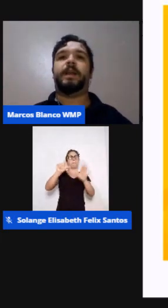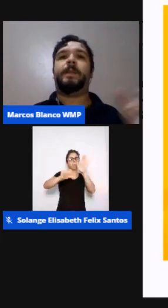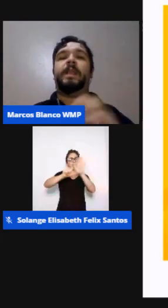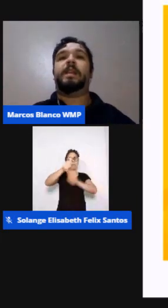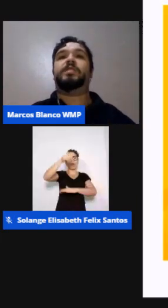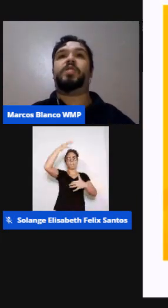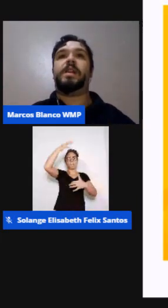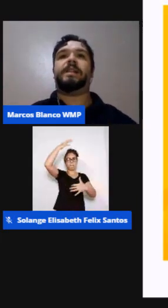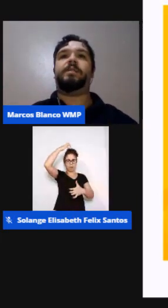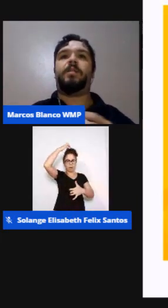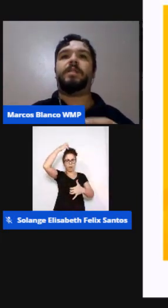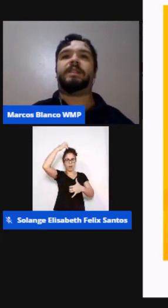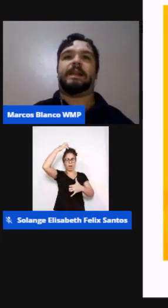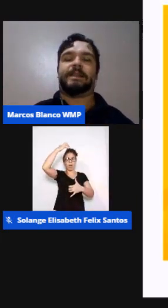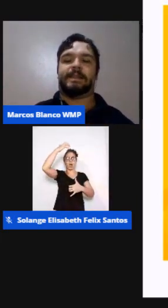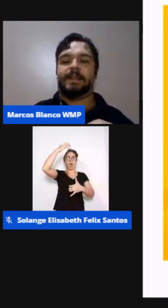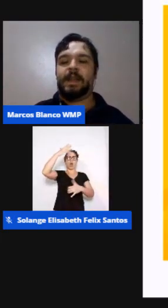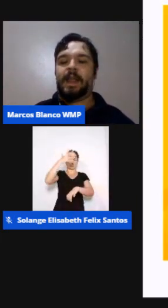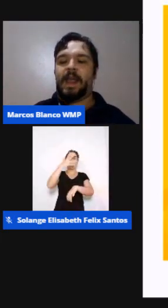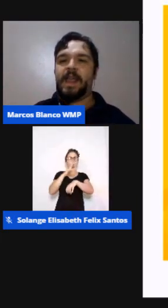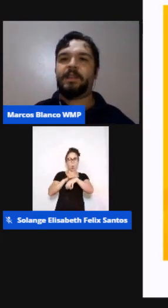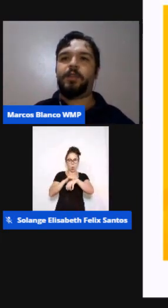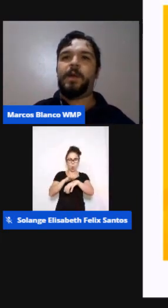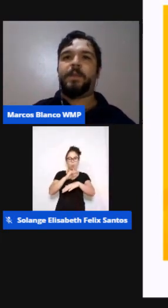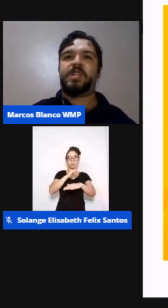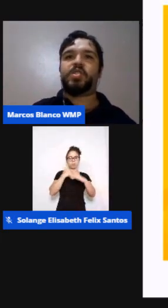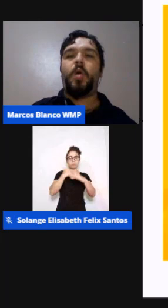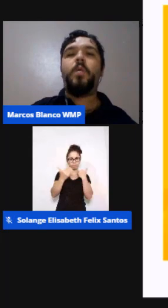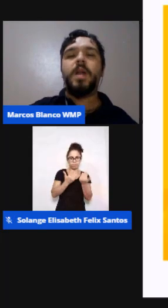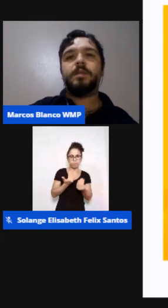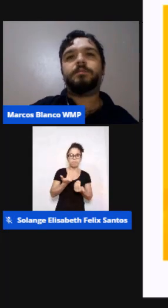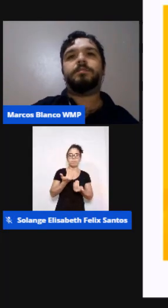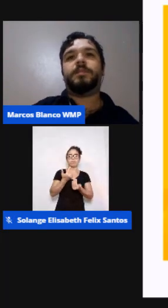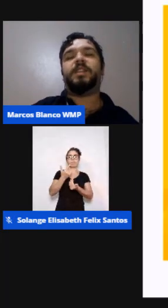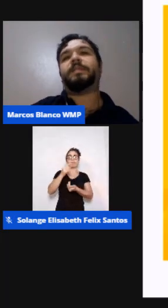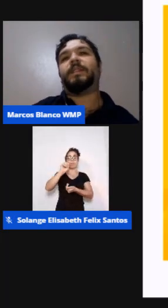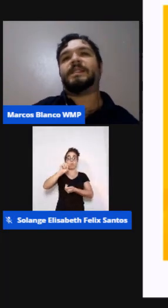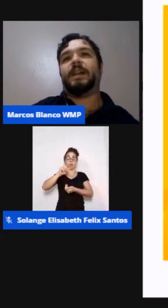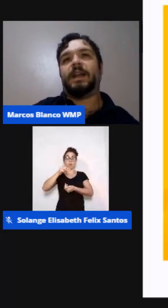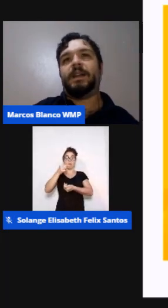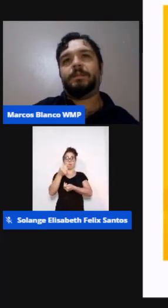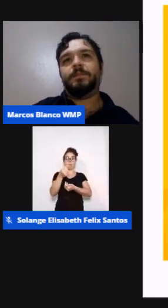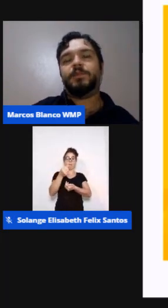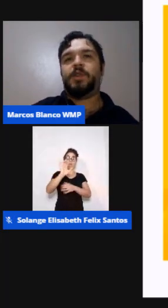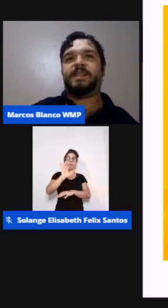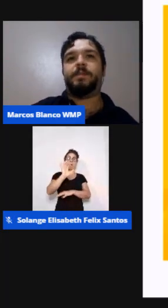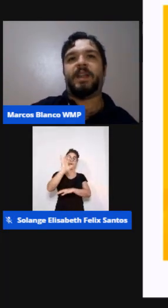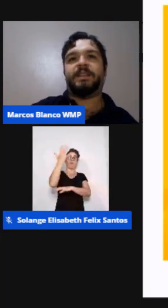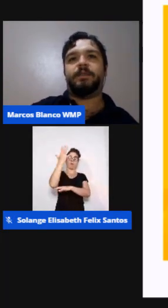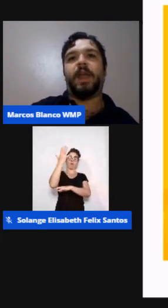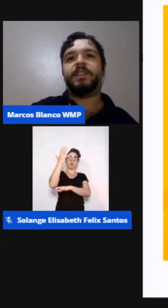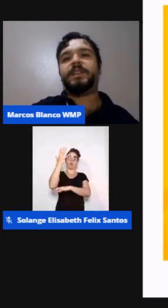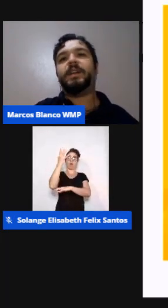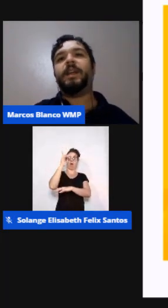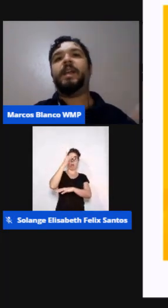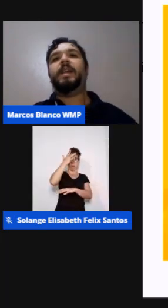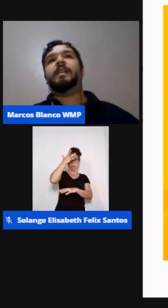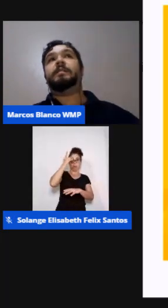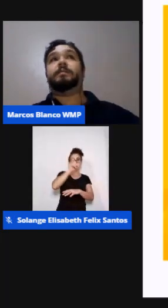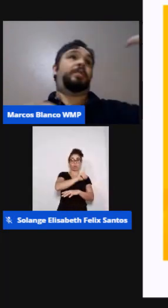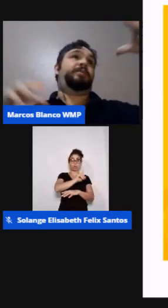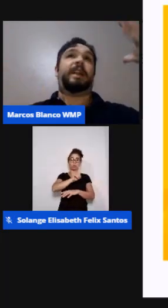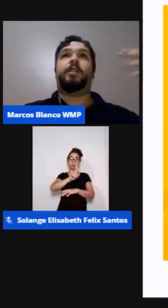morrem. Né? Só que o que acontece? Entra uma pessoa que não está vacinada nesse ambiente